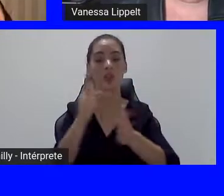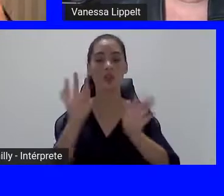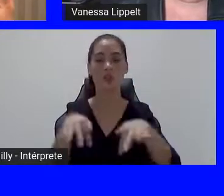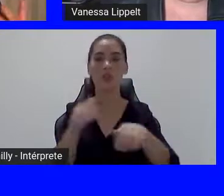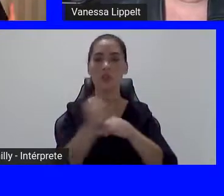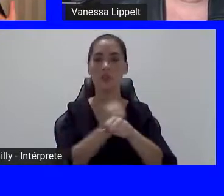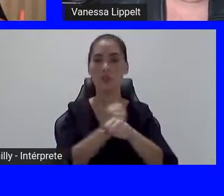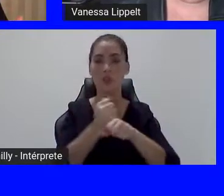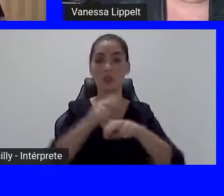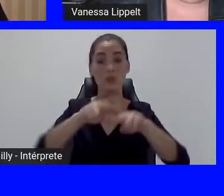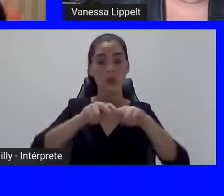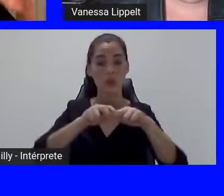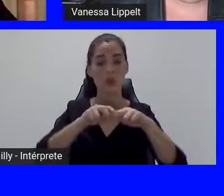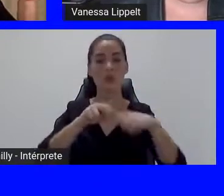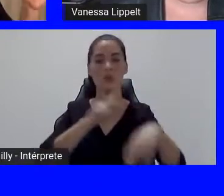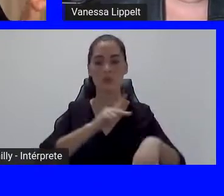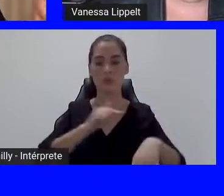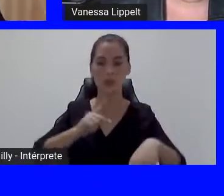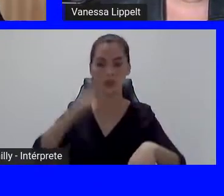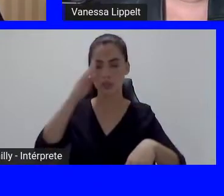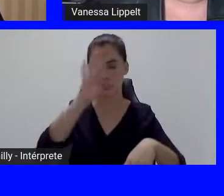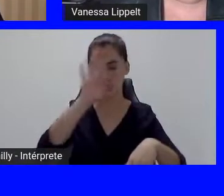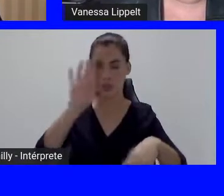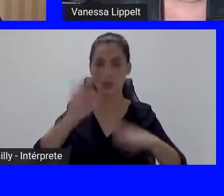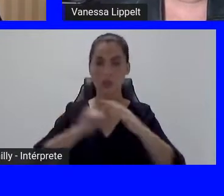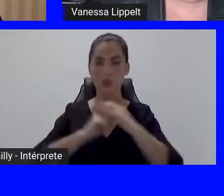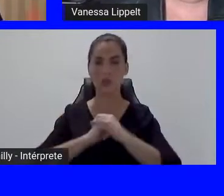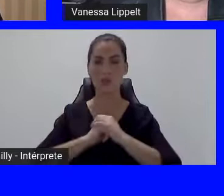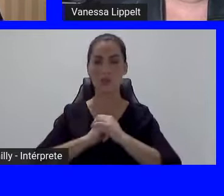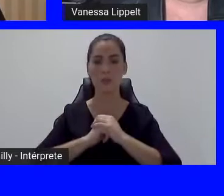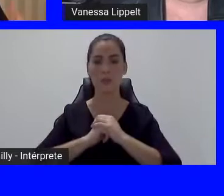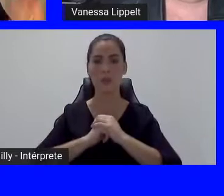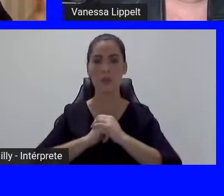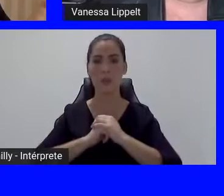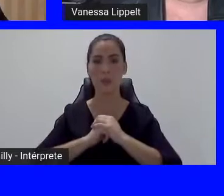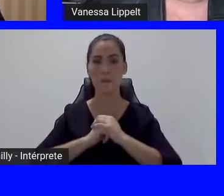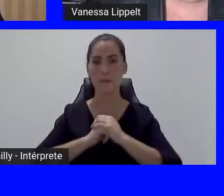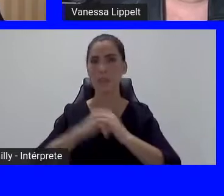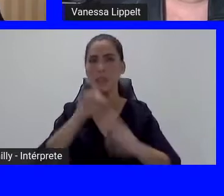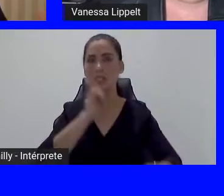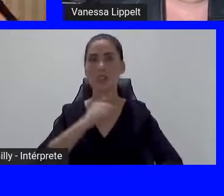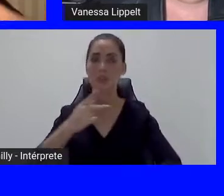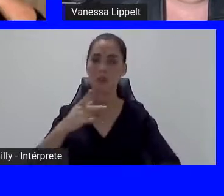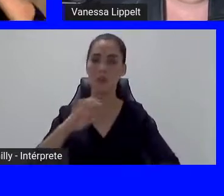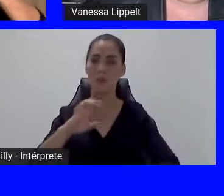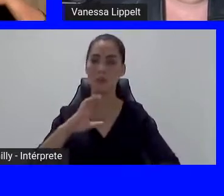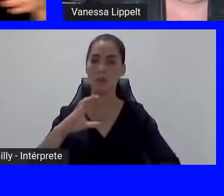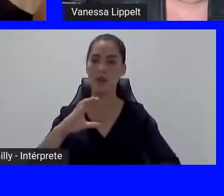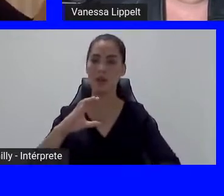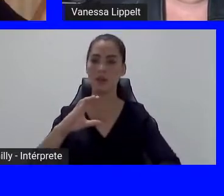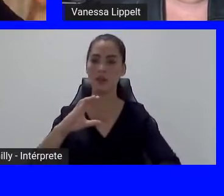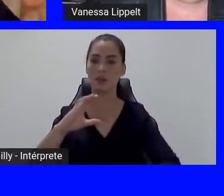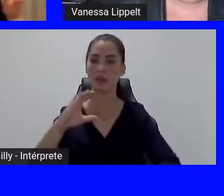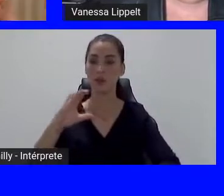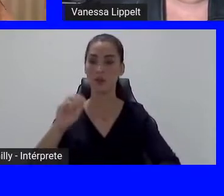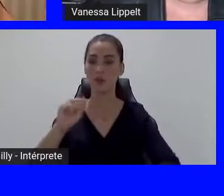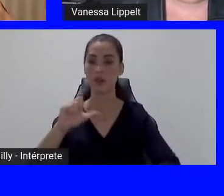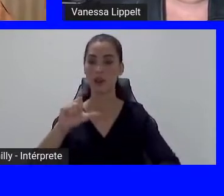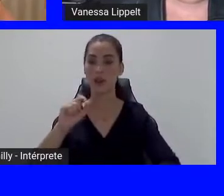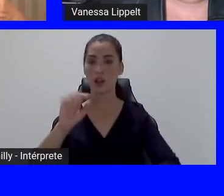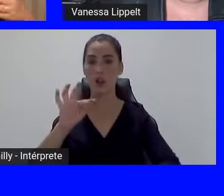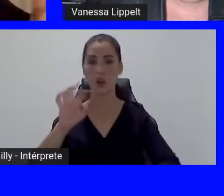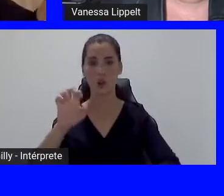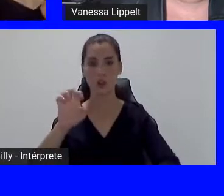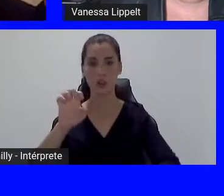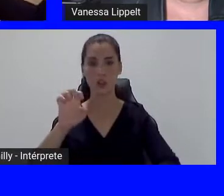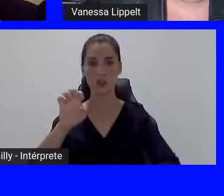as relações jurídicas, leia-se, por exemplo, a PEC do calote, né, dos precatórios, imagina, queriam, eu consegui diminuir